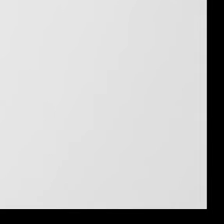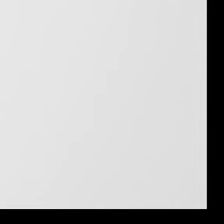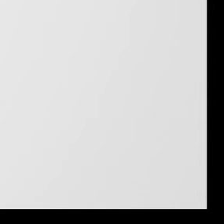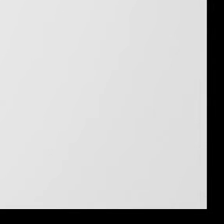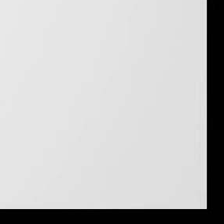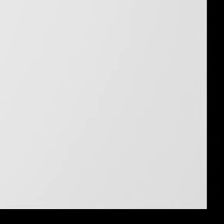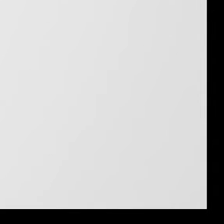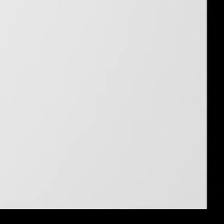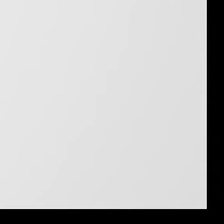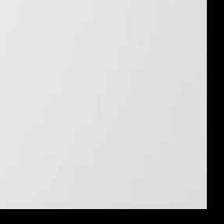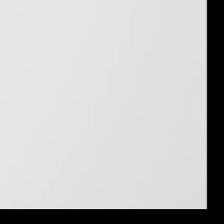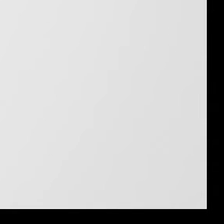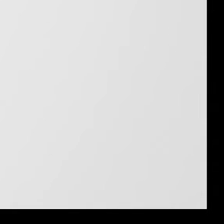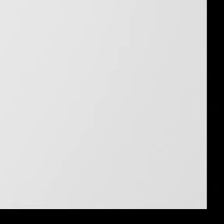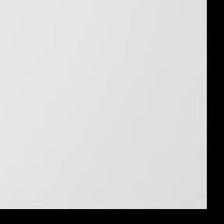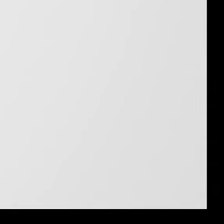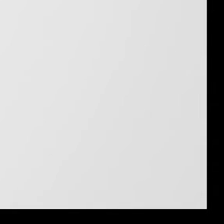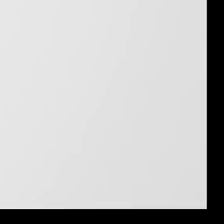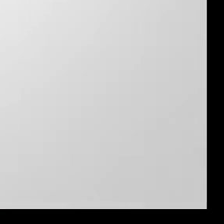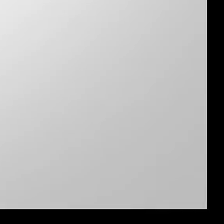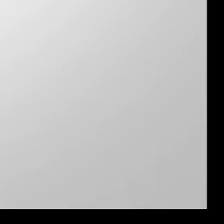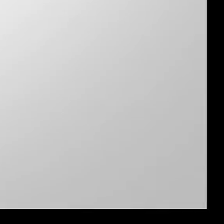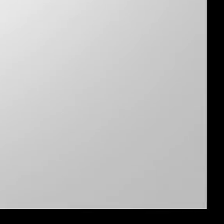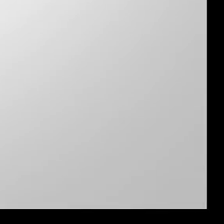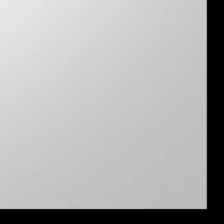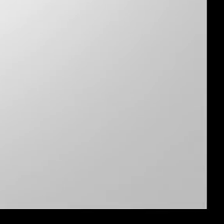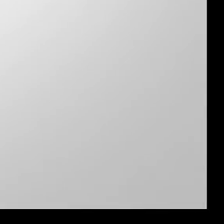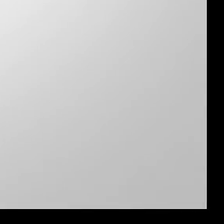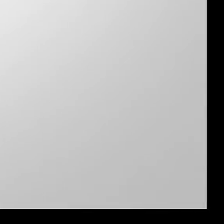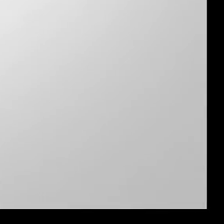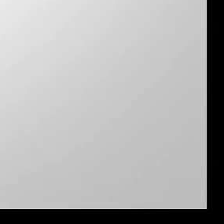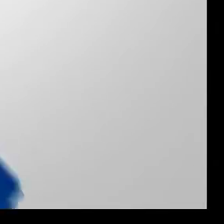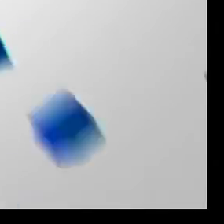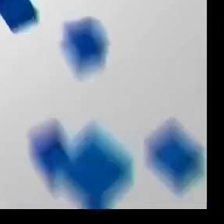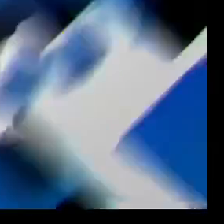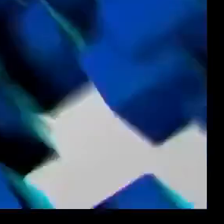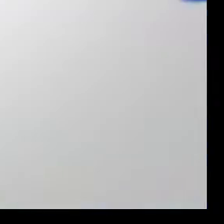ABPA, Associação Brasileira de Proteína Animal. Cubos azuis formam um